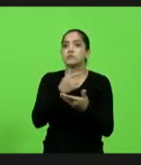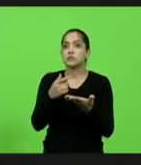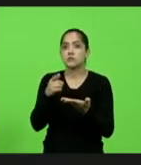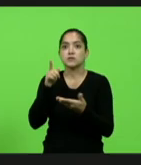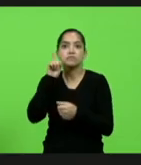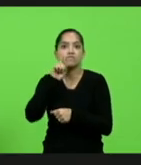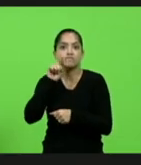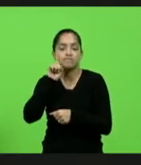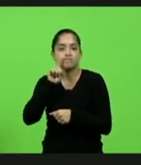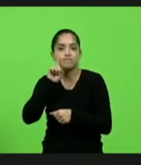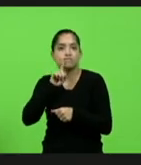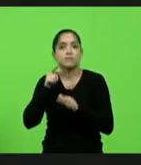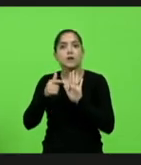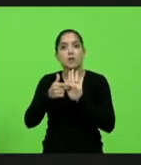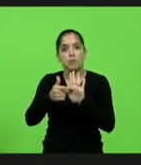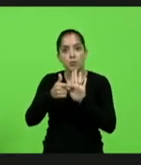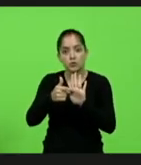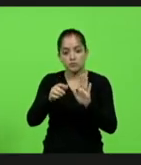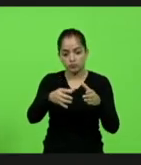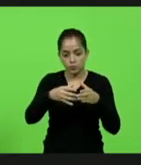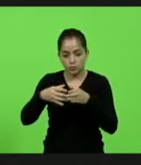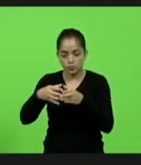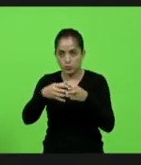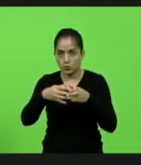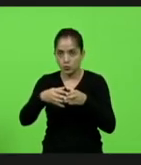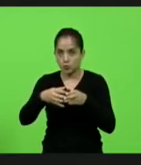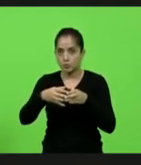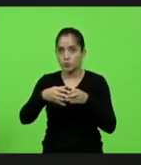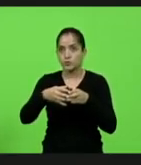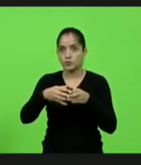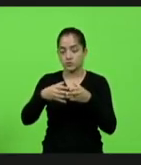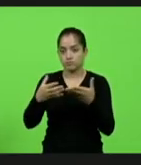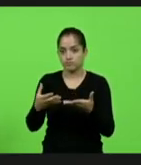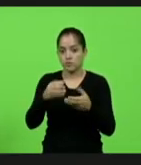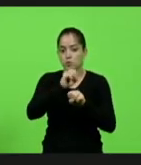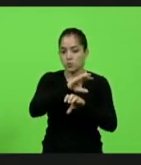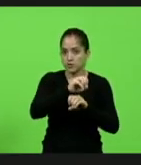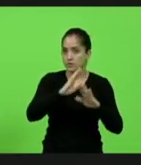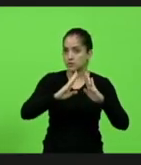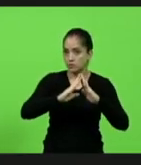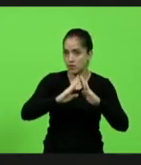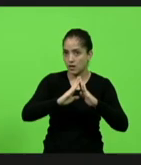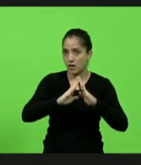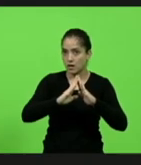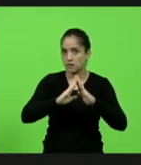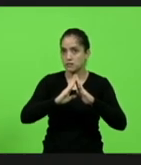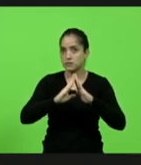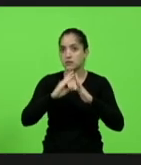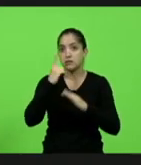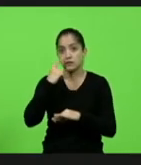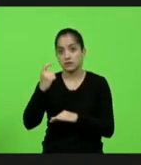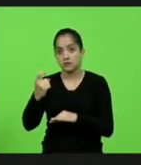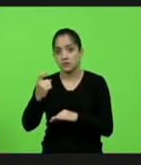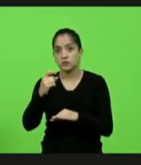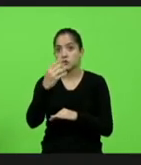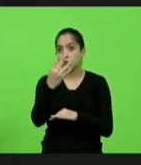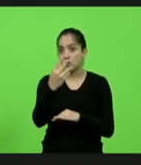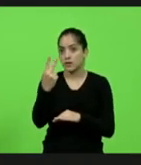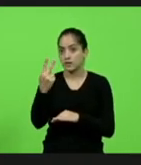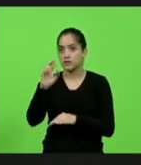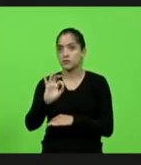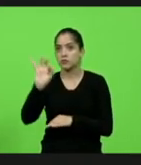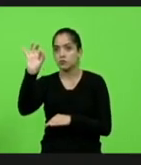que, mesmo para grupos minoritários, o ensino domiciliar é muito interessante. Ele aponta 42%